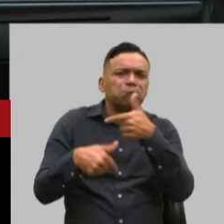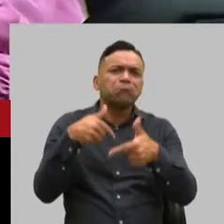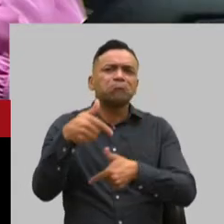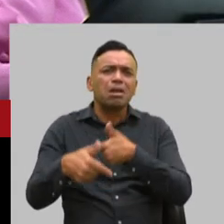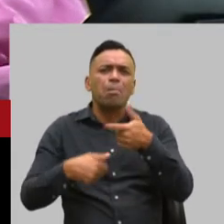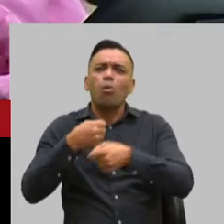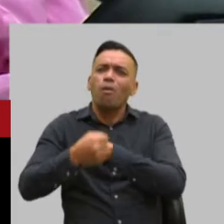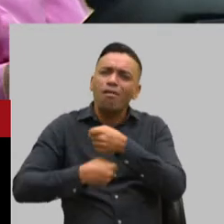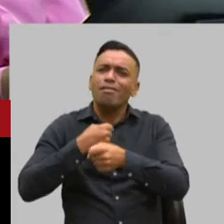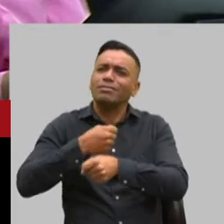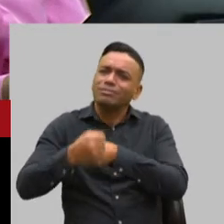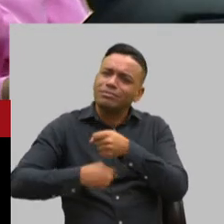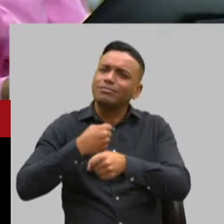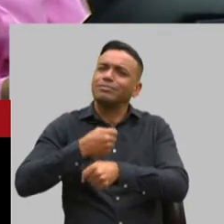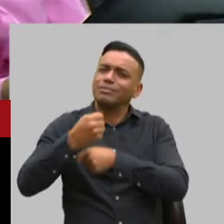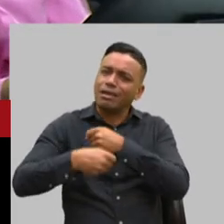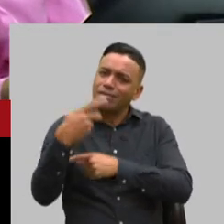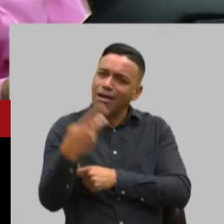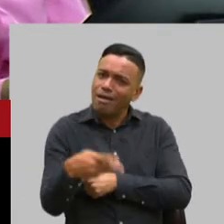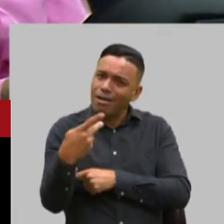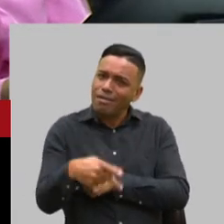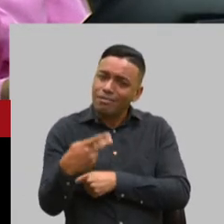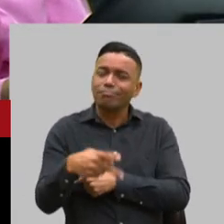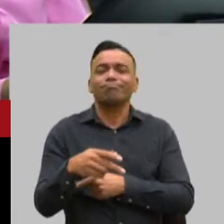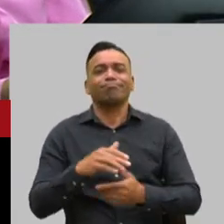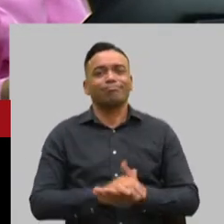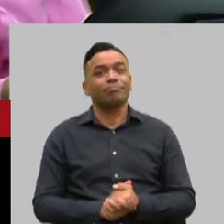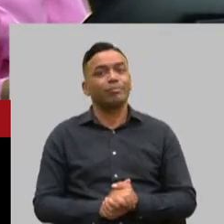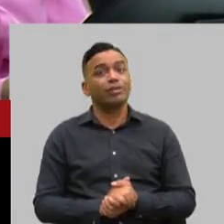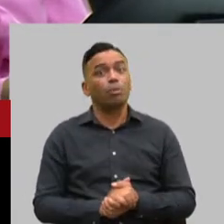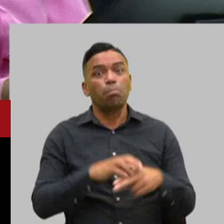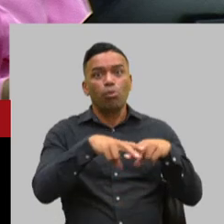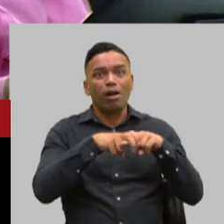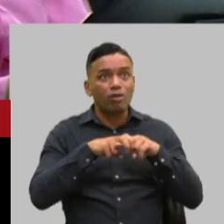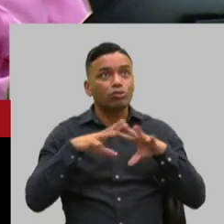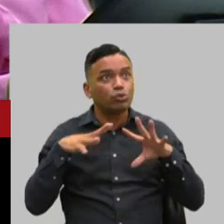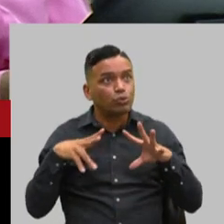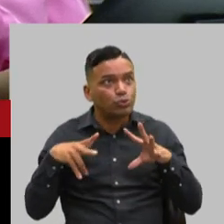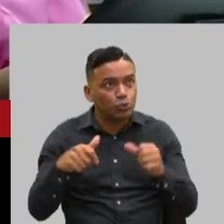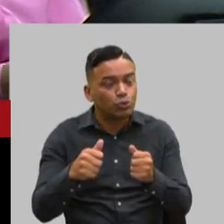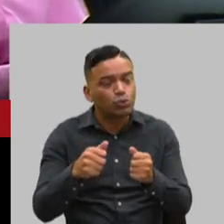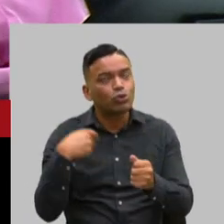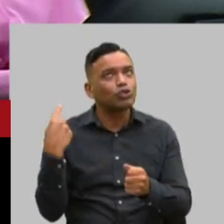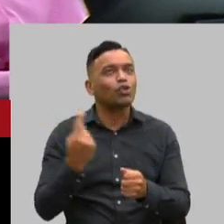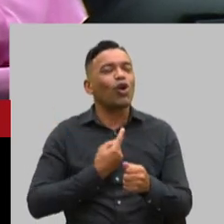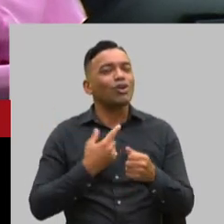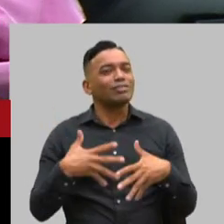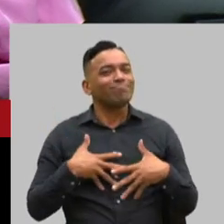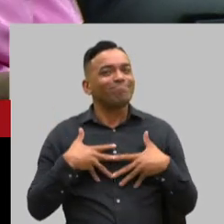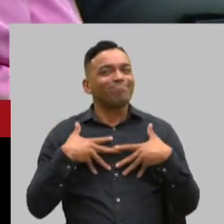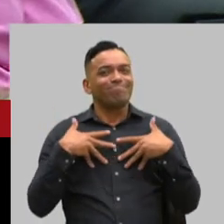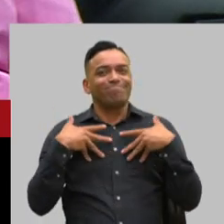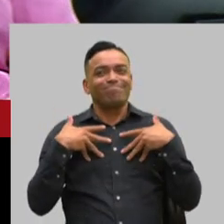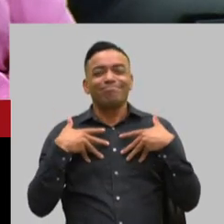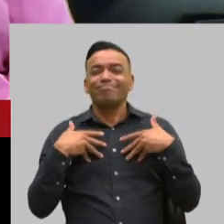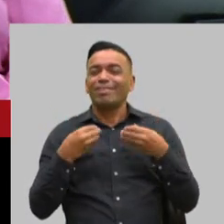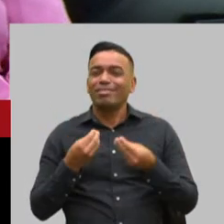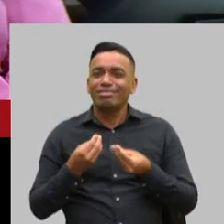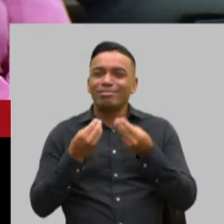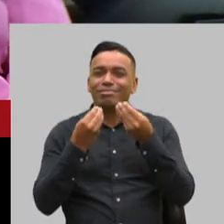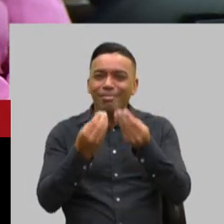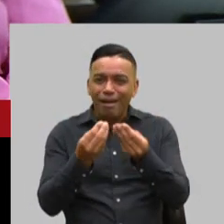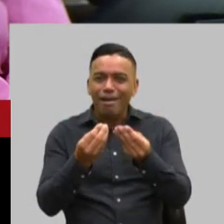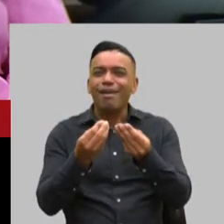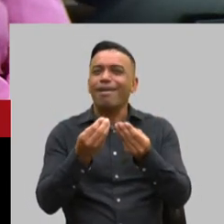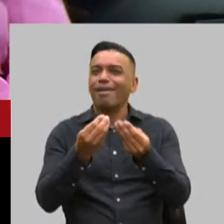anos. Por todos esses motivos, é com grande satisfação que conferimos a Dom Vicente de